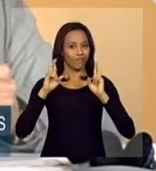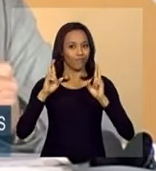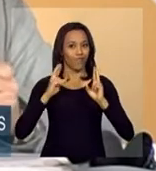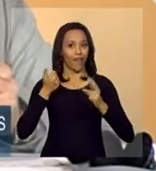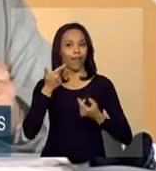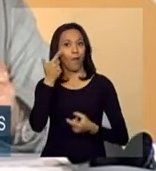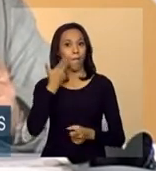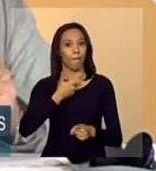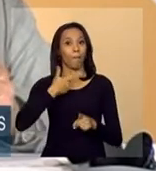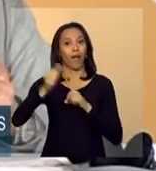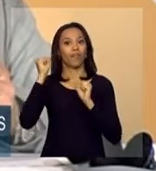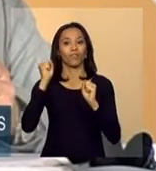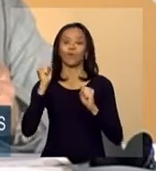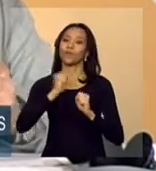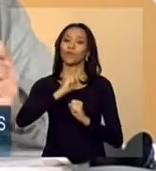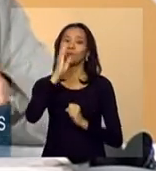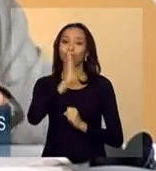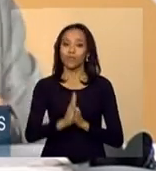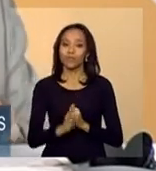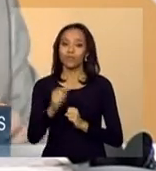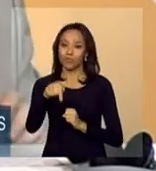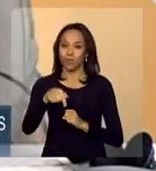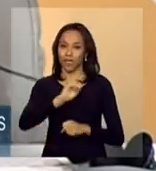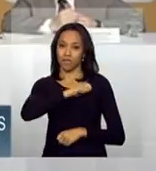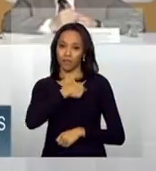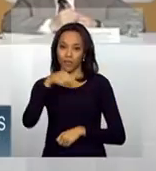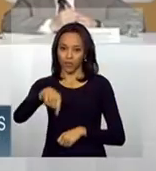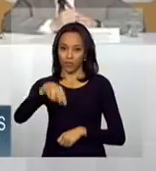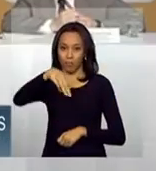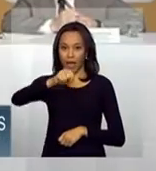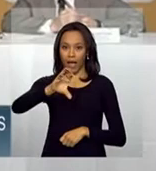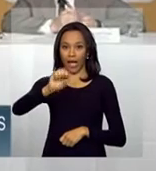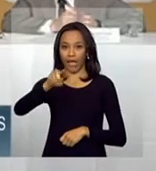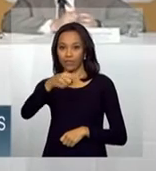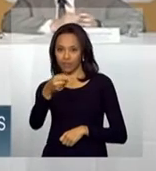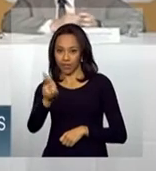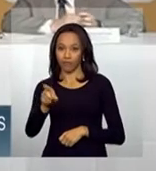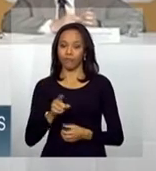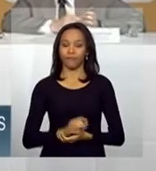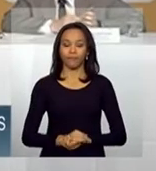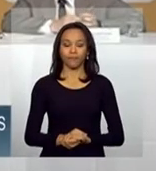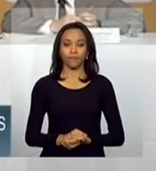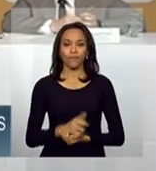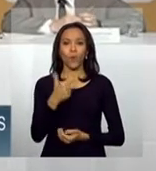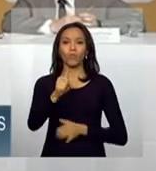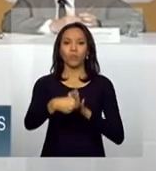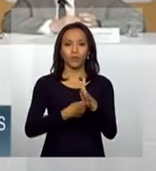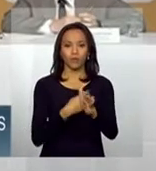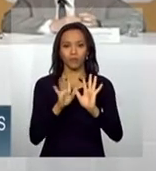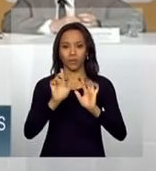sobre a Espanha no próximo domingo aqui no Maracanã. Próxima pergunta, encaminhar para o encerramento.